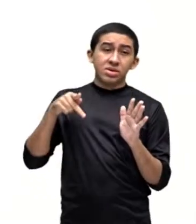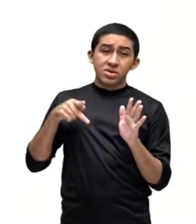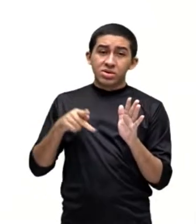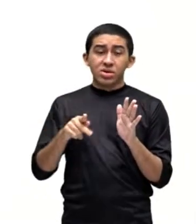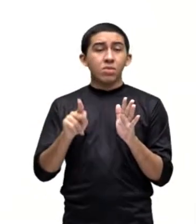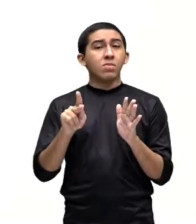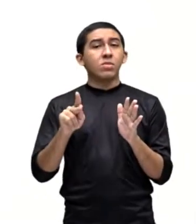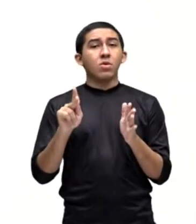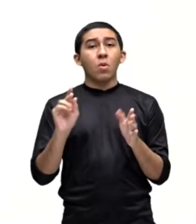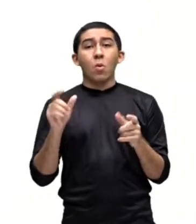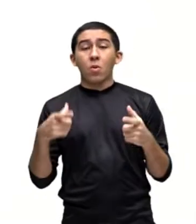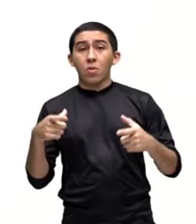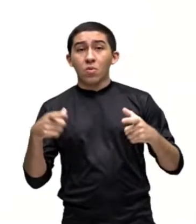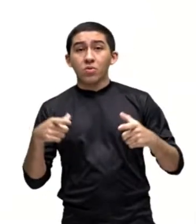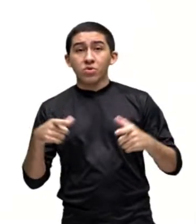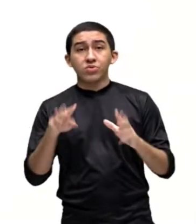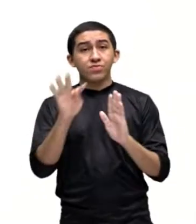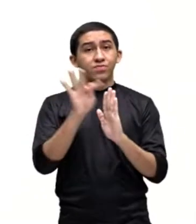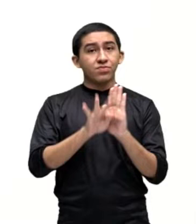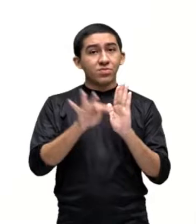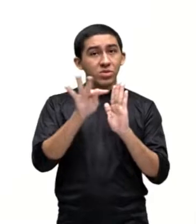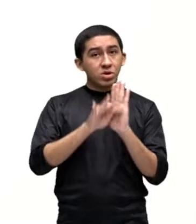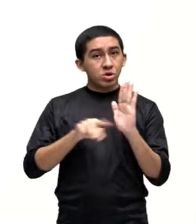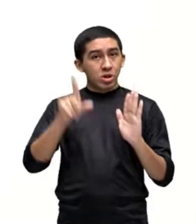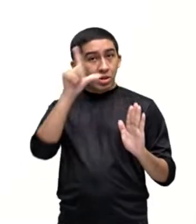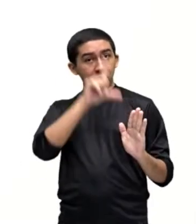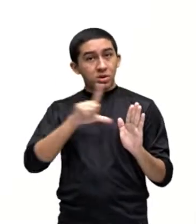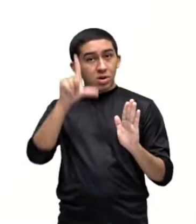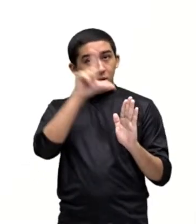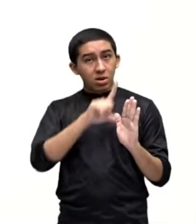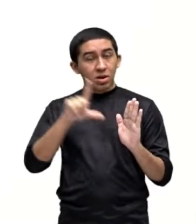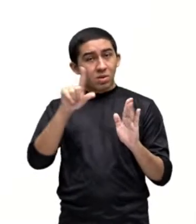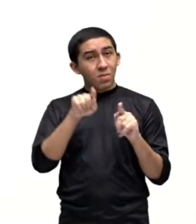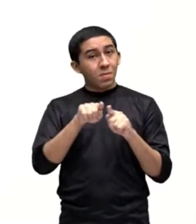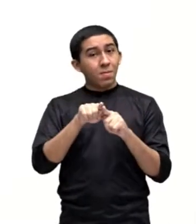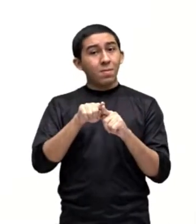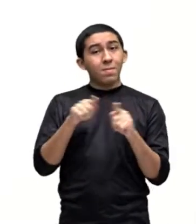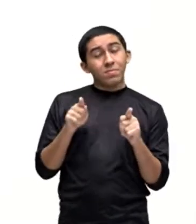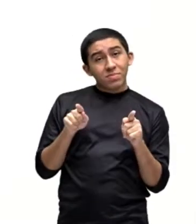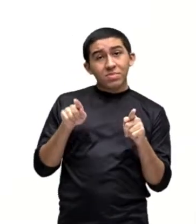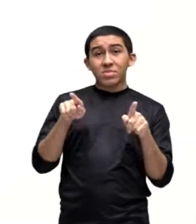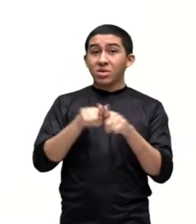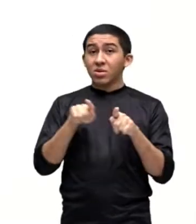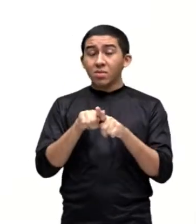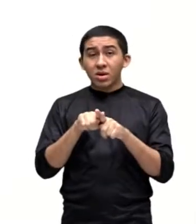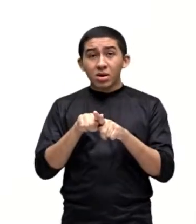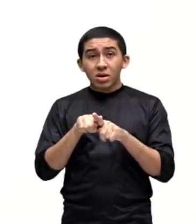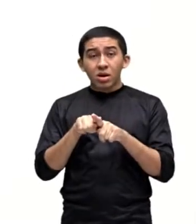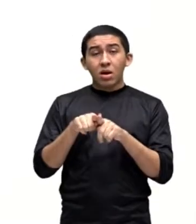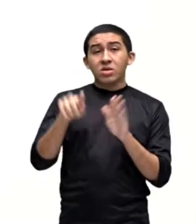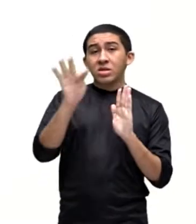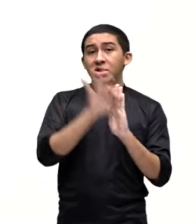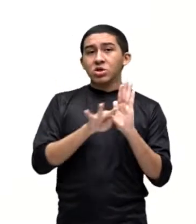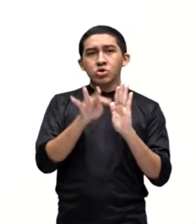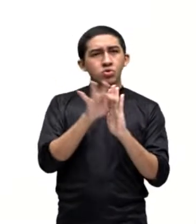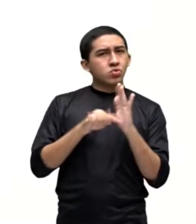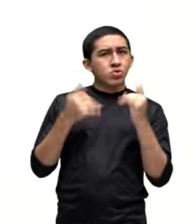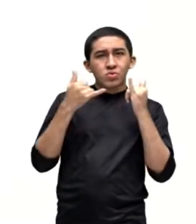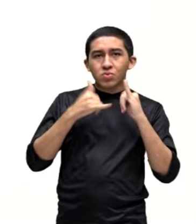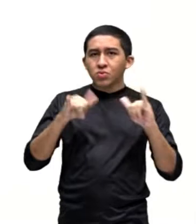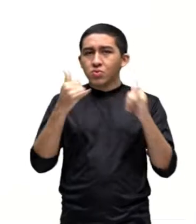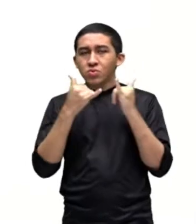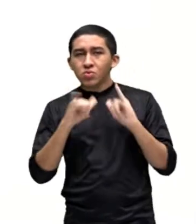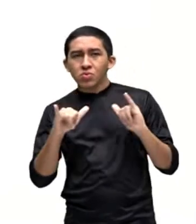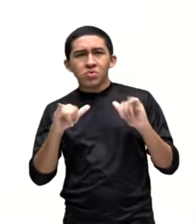sim, em textos literários, mas não somente, tá? Peças publicitárias, os famosos